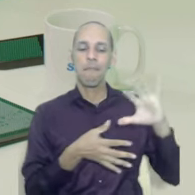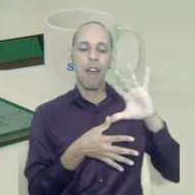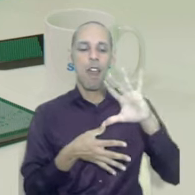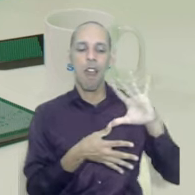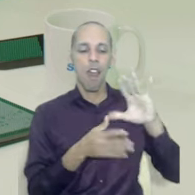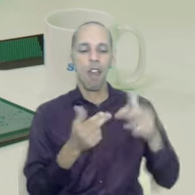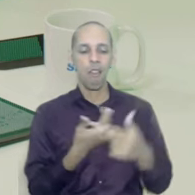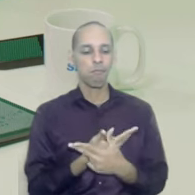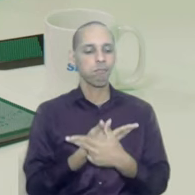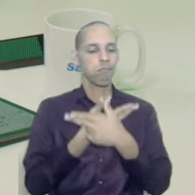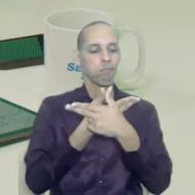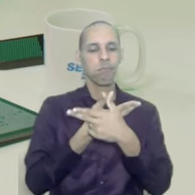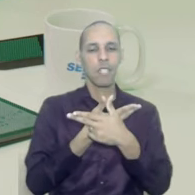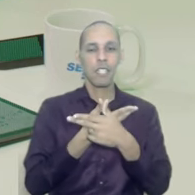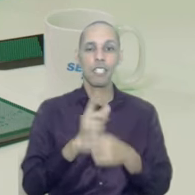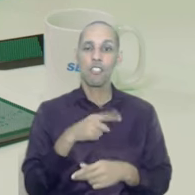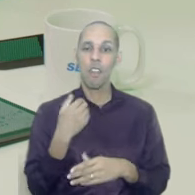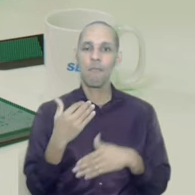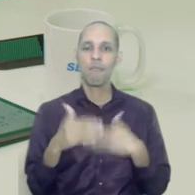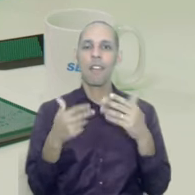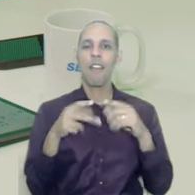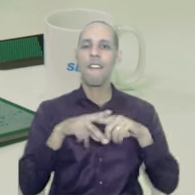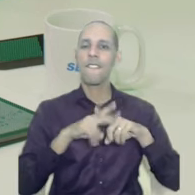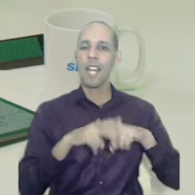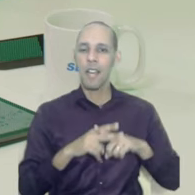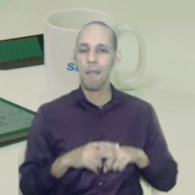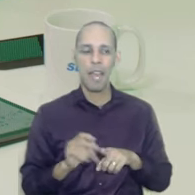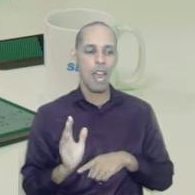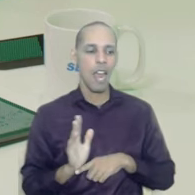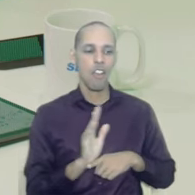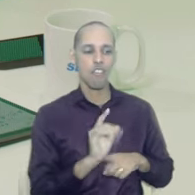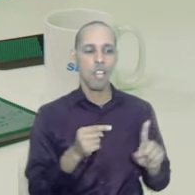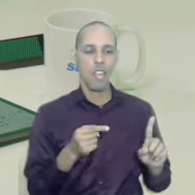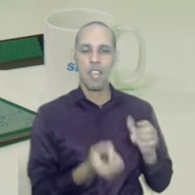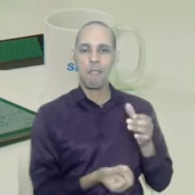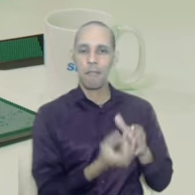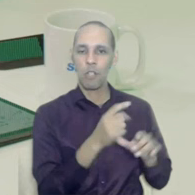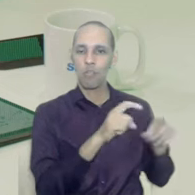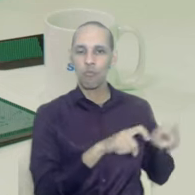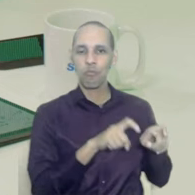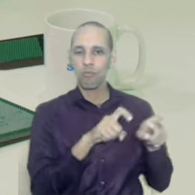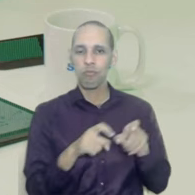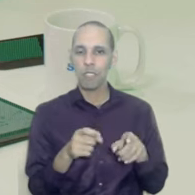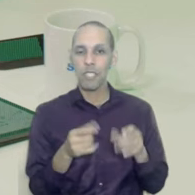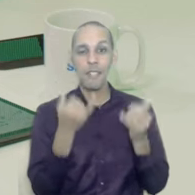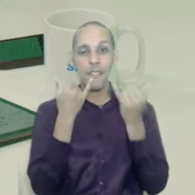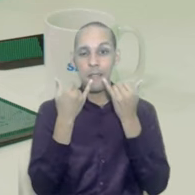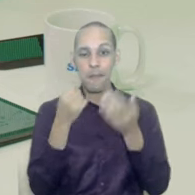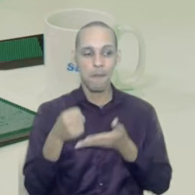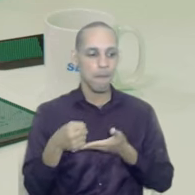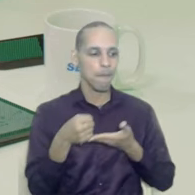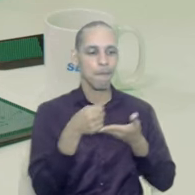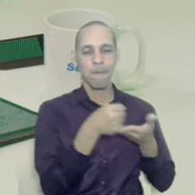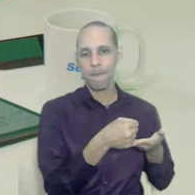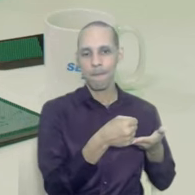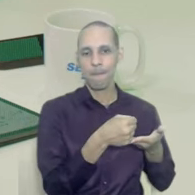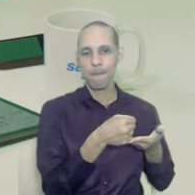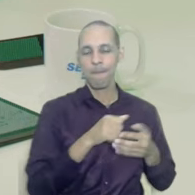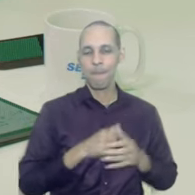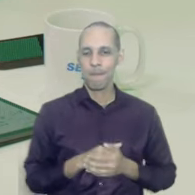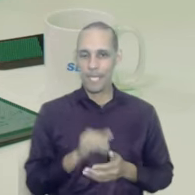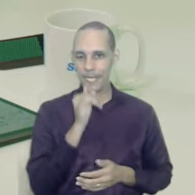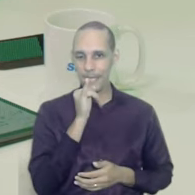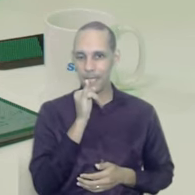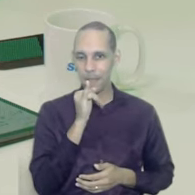ferramenta o objetivo é dar um laudo pro produtor rural que traz as informações né então assim eh eu dou